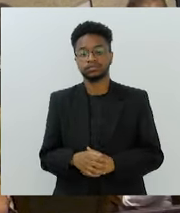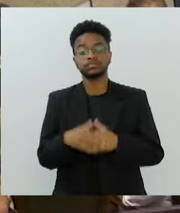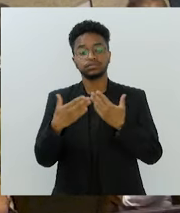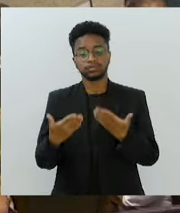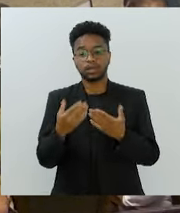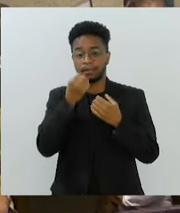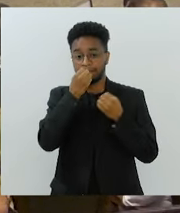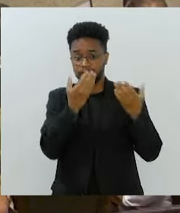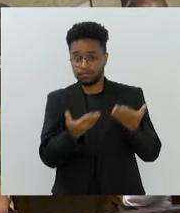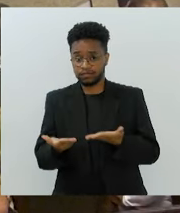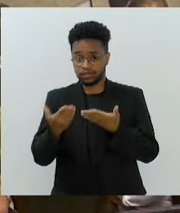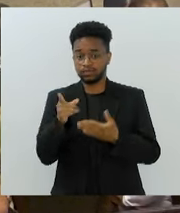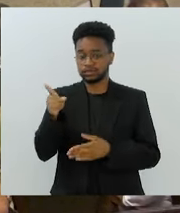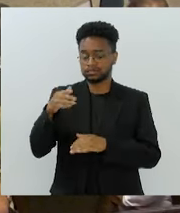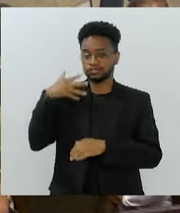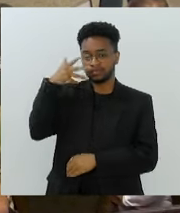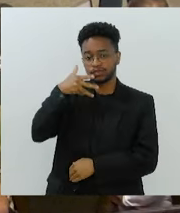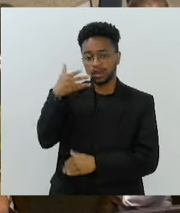bem-vindo, a palavra é sua.